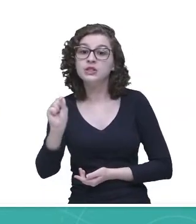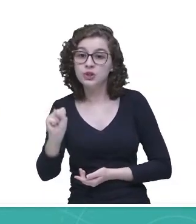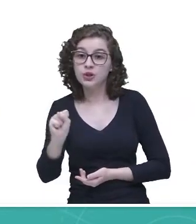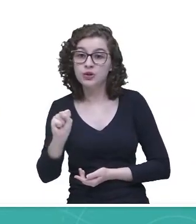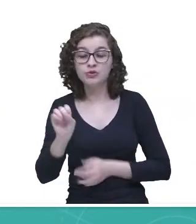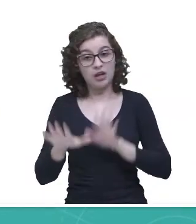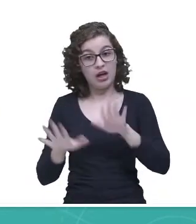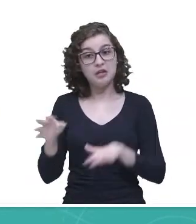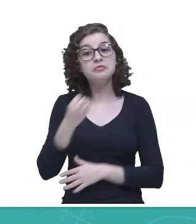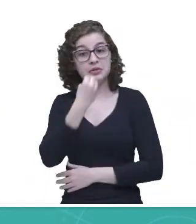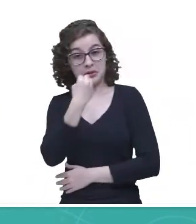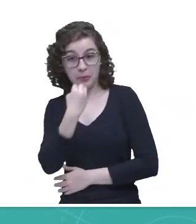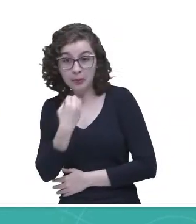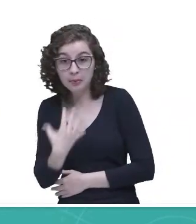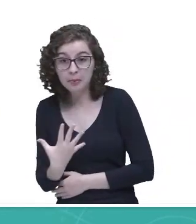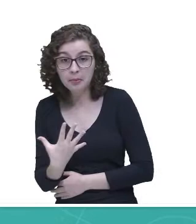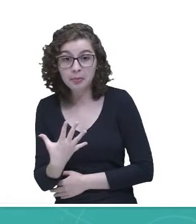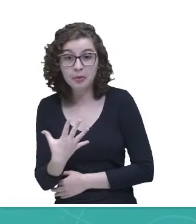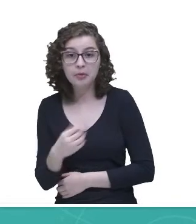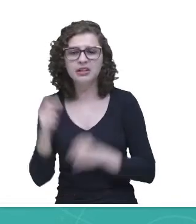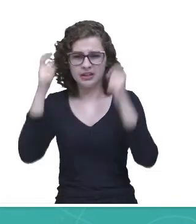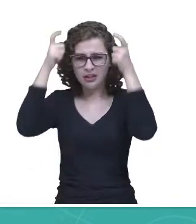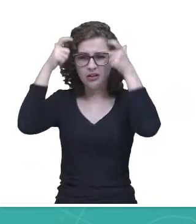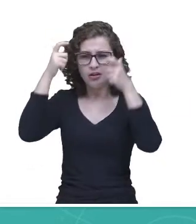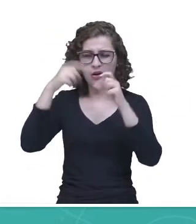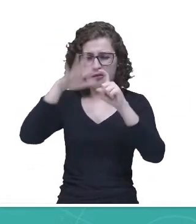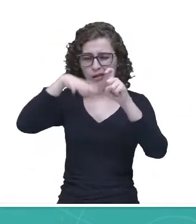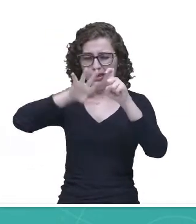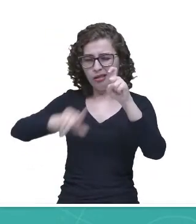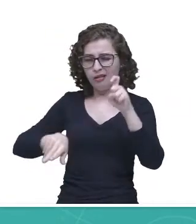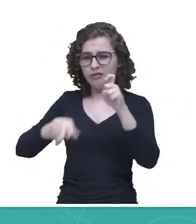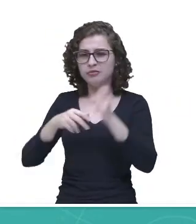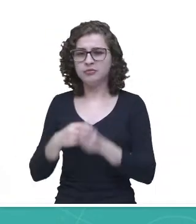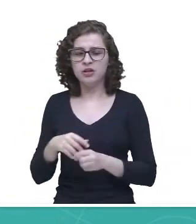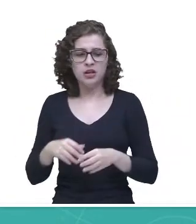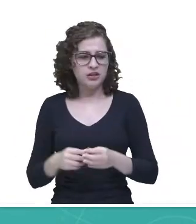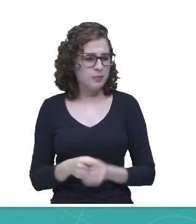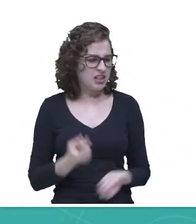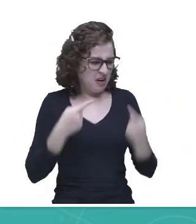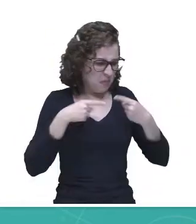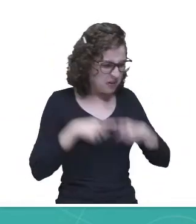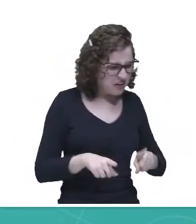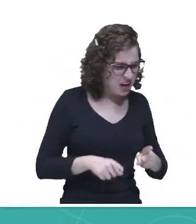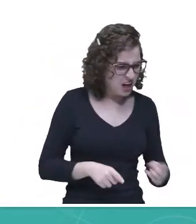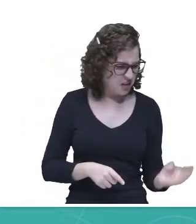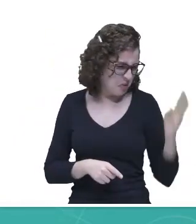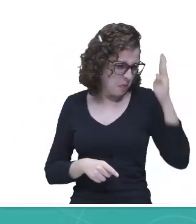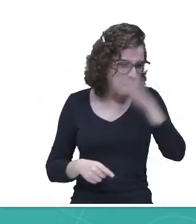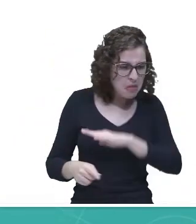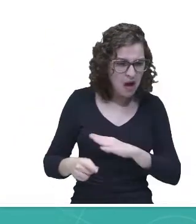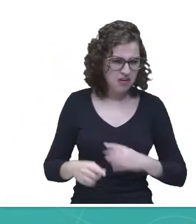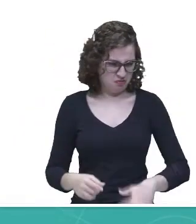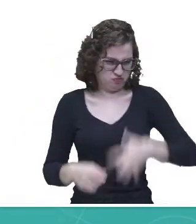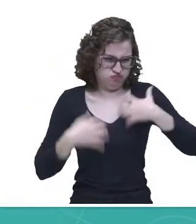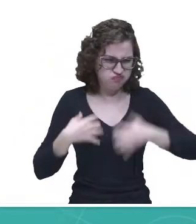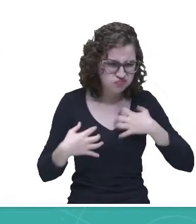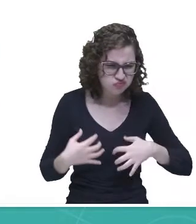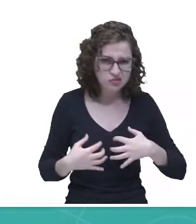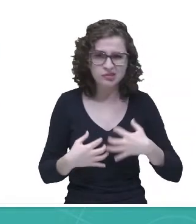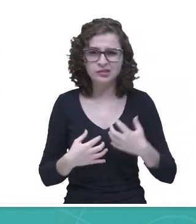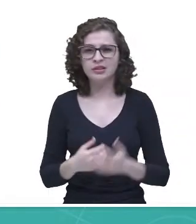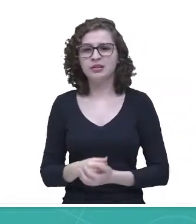alguns momentos, o rei dos deuses, em outros momentos, ele é um deus irado. Então, essa